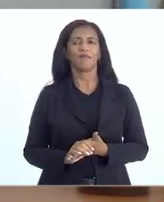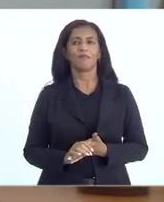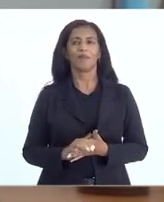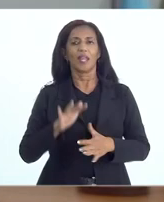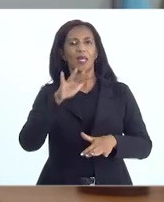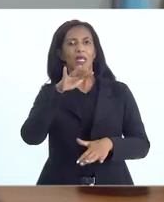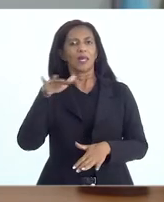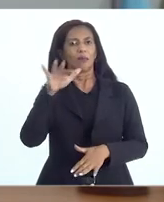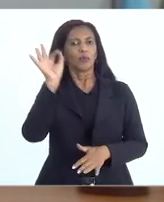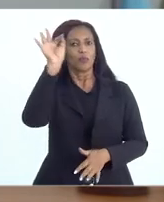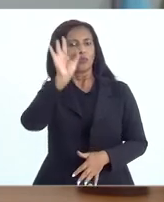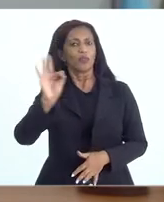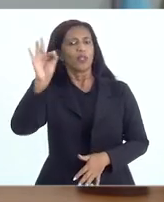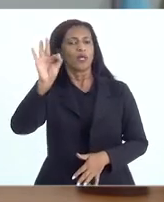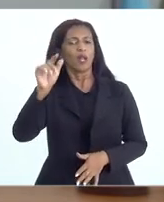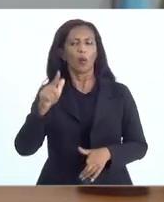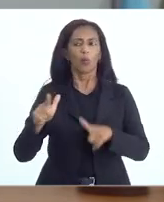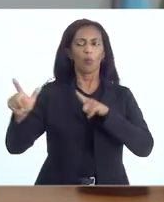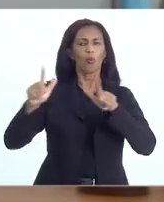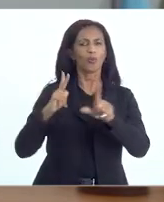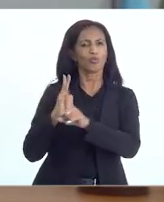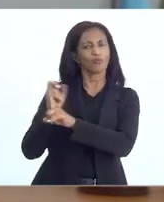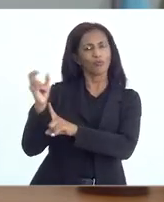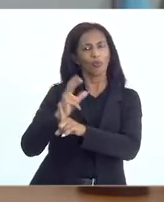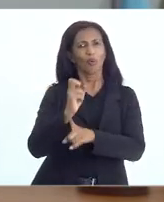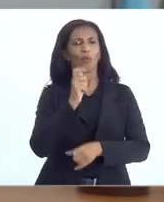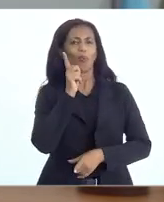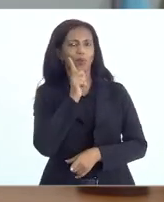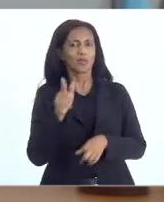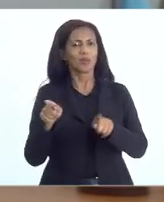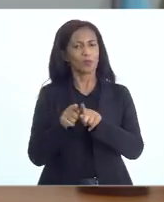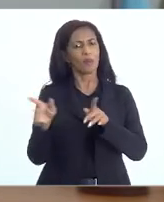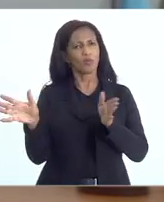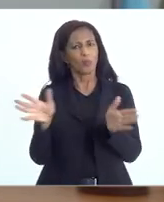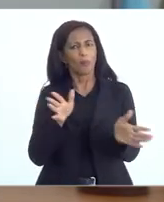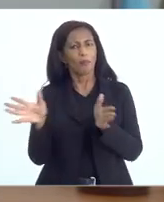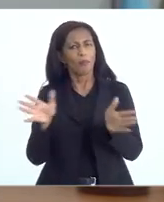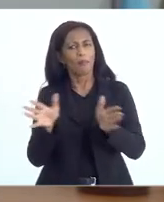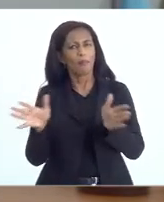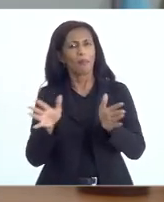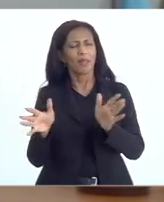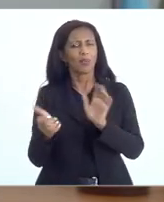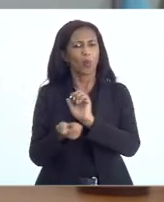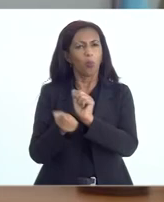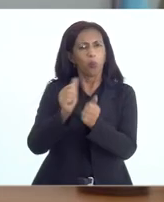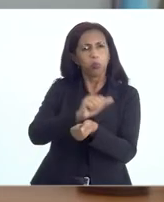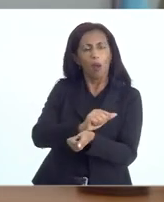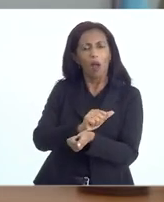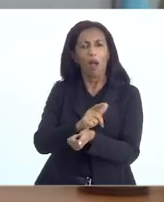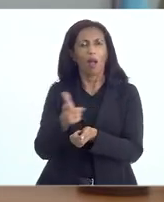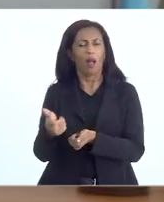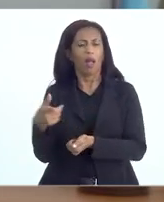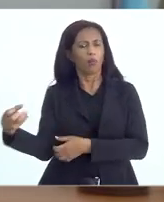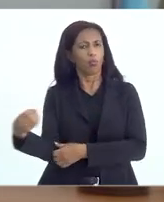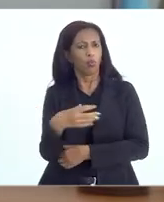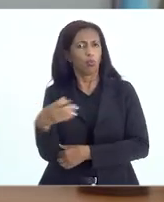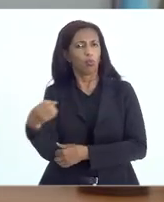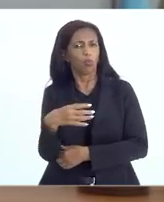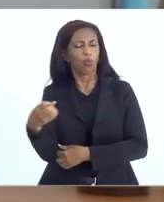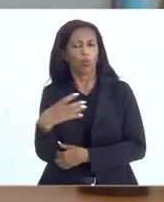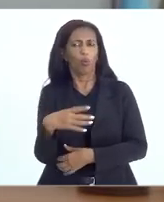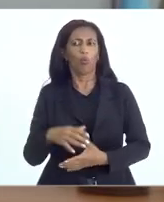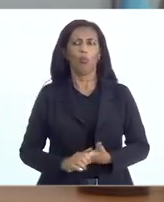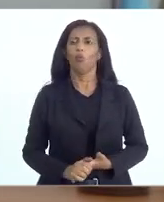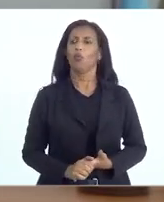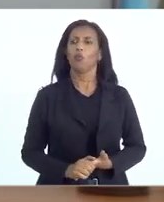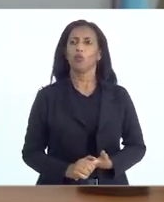como outras tantas vitórias aí que conseguimos de um período de a ração para os novos os